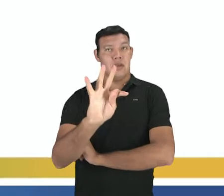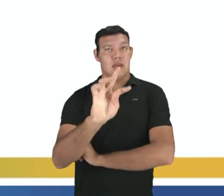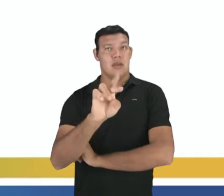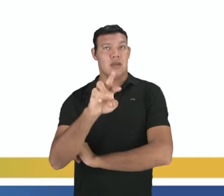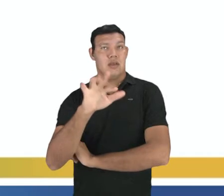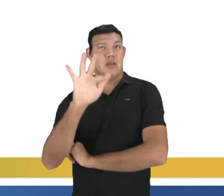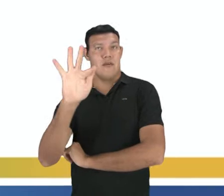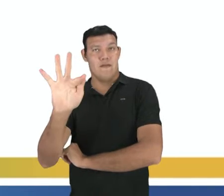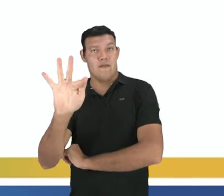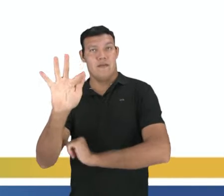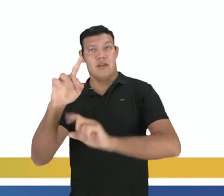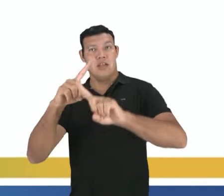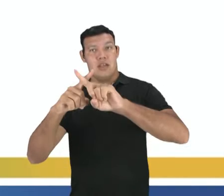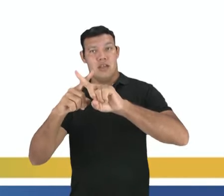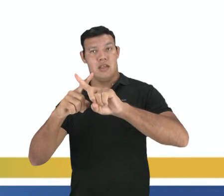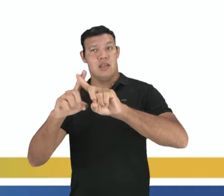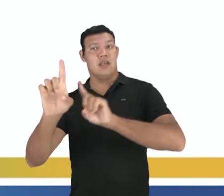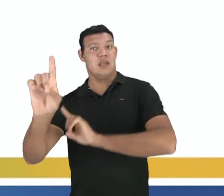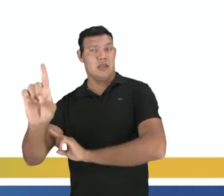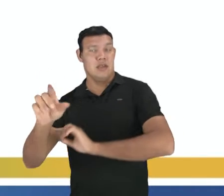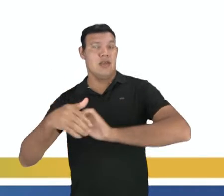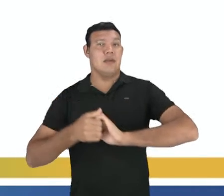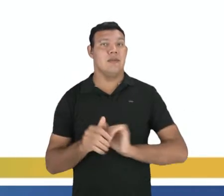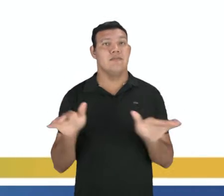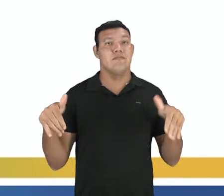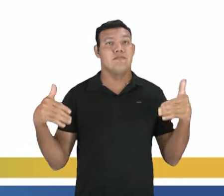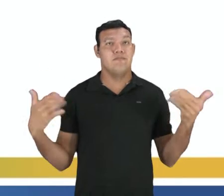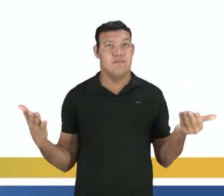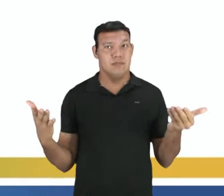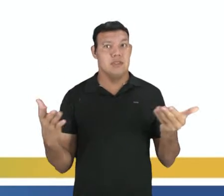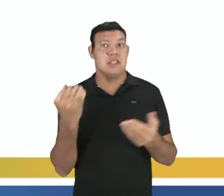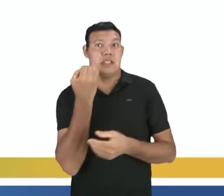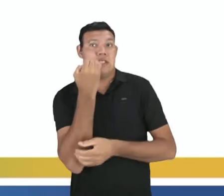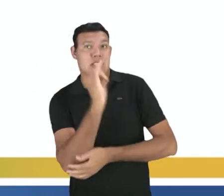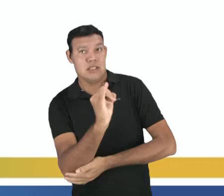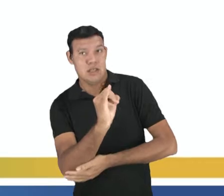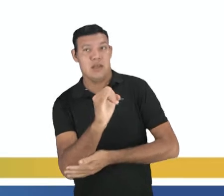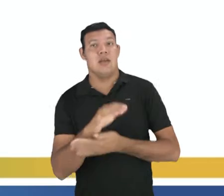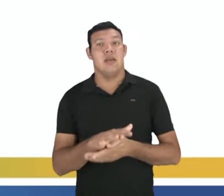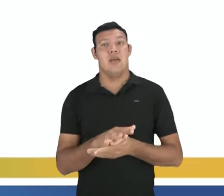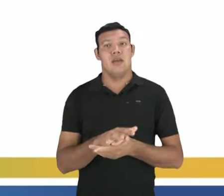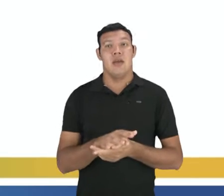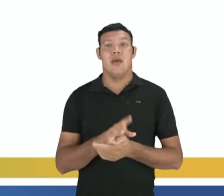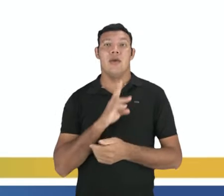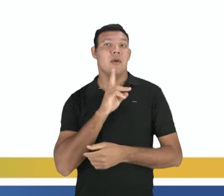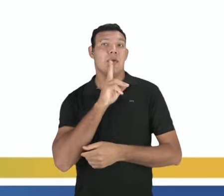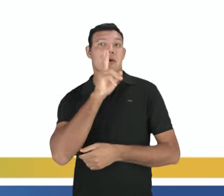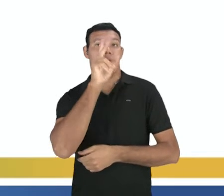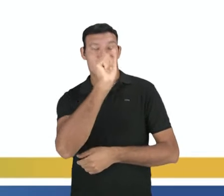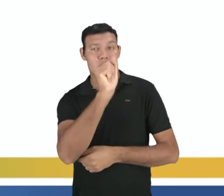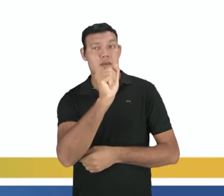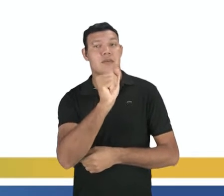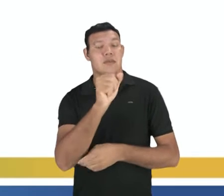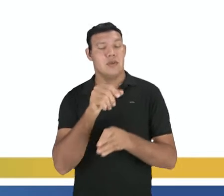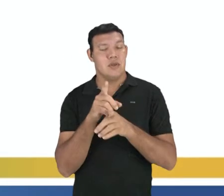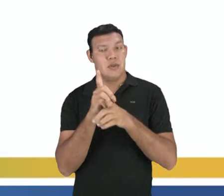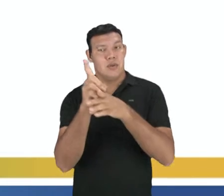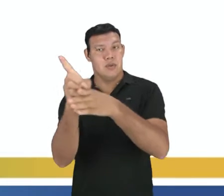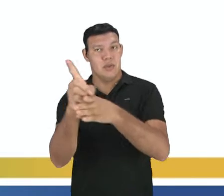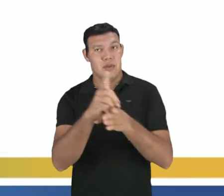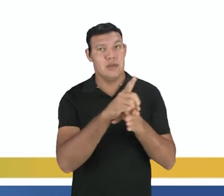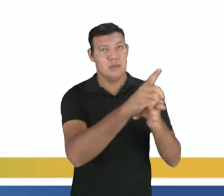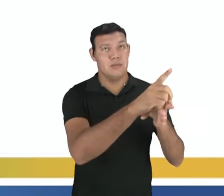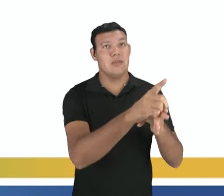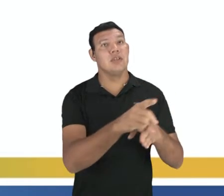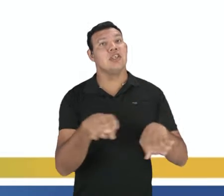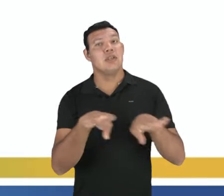pela força vezes o deslocamento isso quando a força estiver na mesma direção do deslocamento nesse caso o trabalho